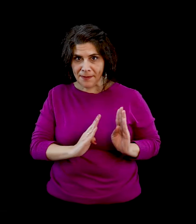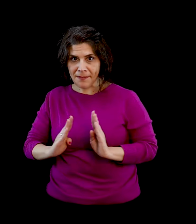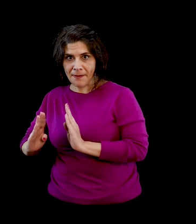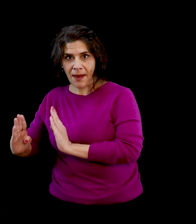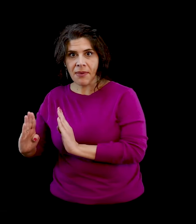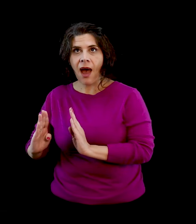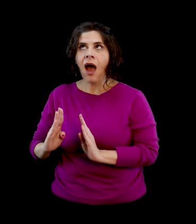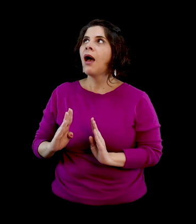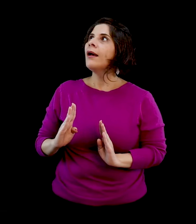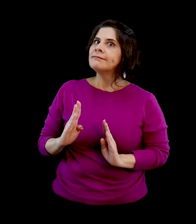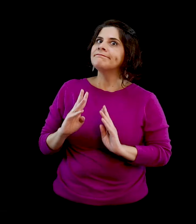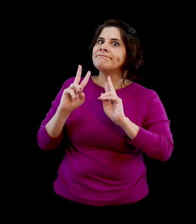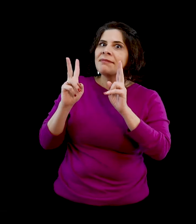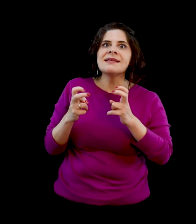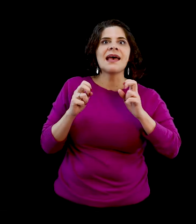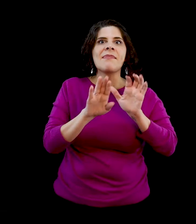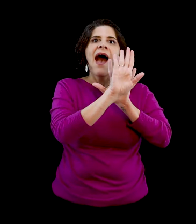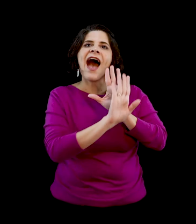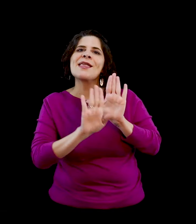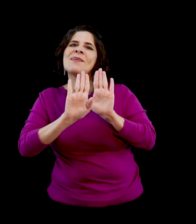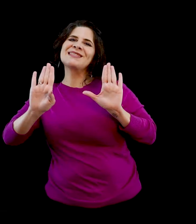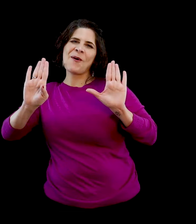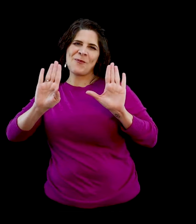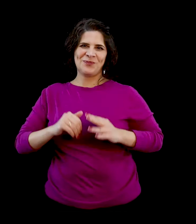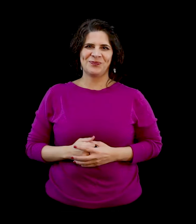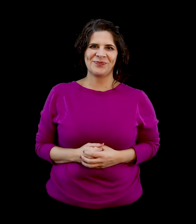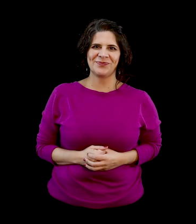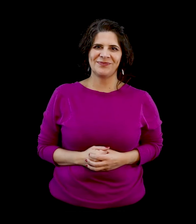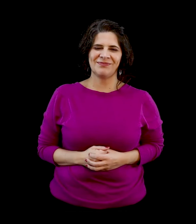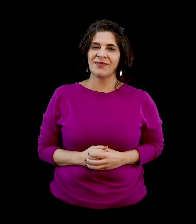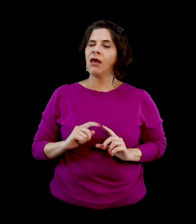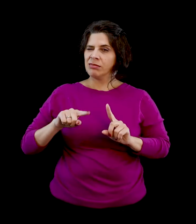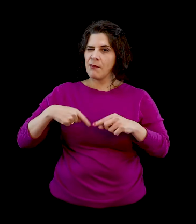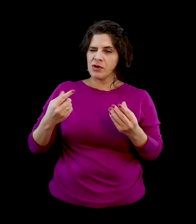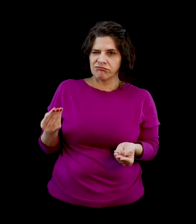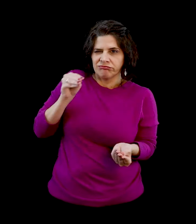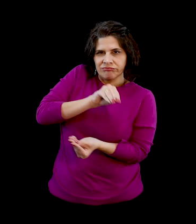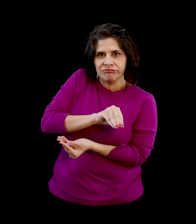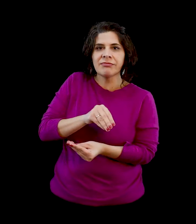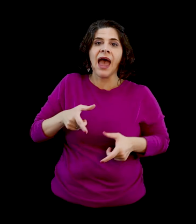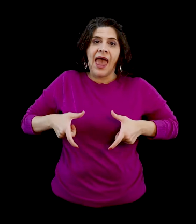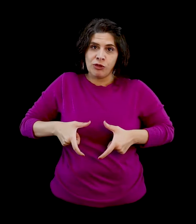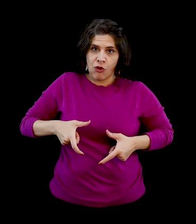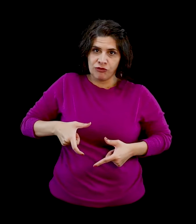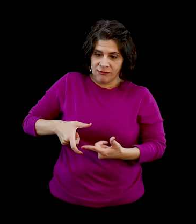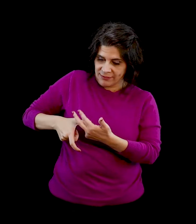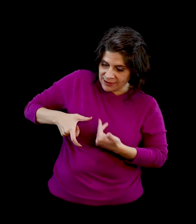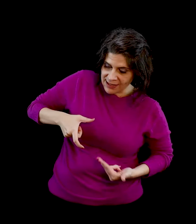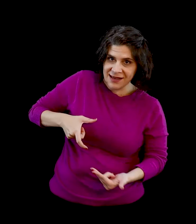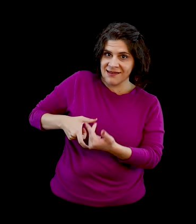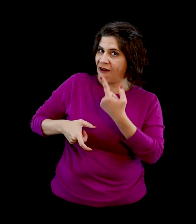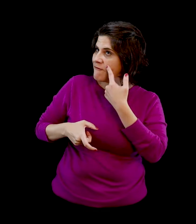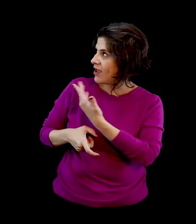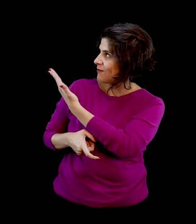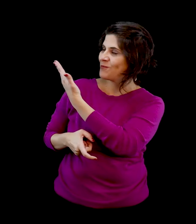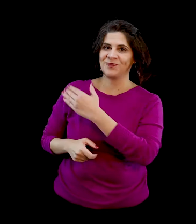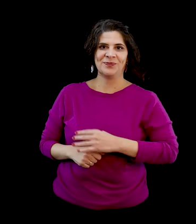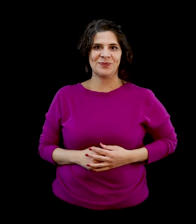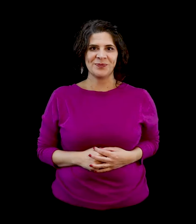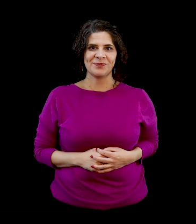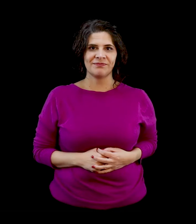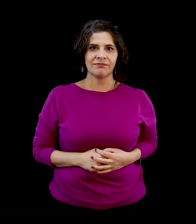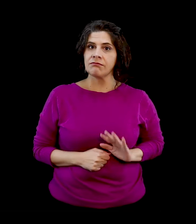que vai criar essa sensação de animação para mim. Vou desenhar ele no fenacistoscópio para a gente ver como é que fica. Não se